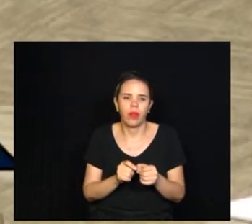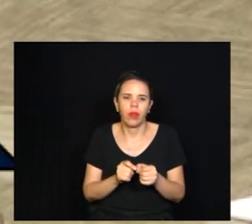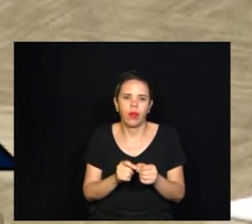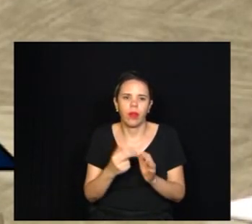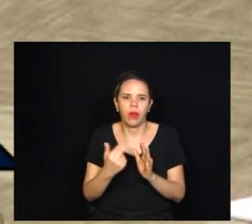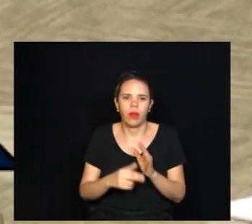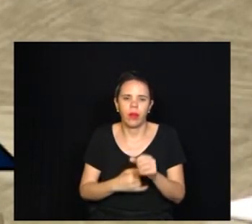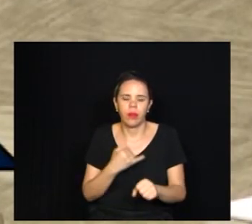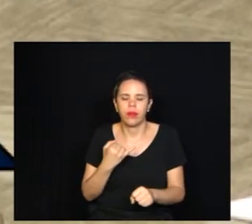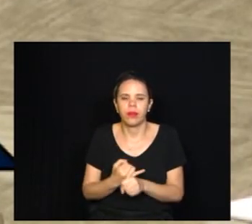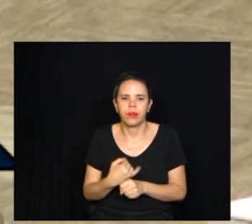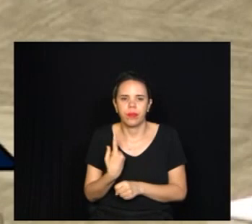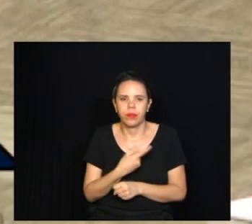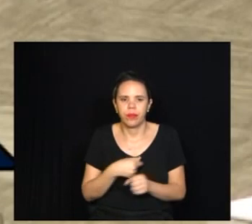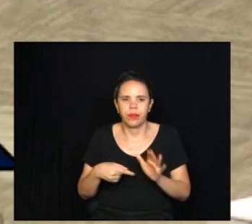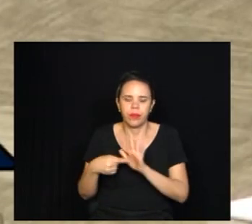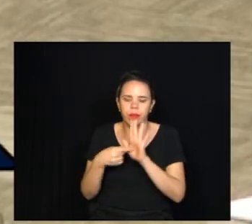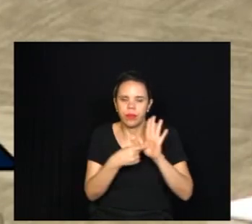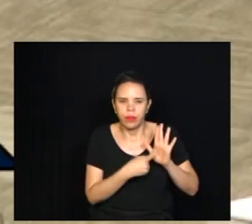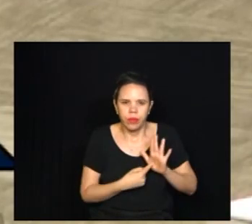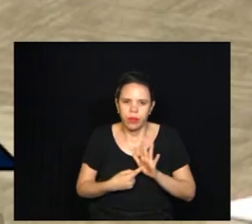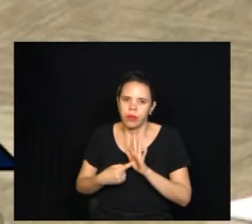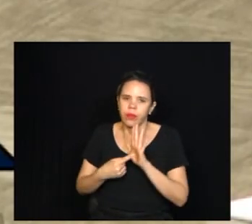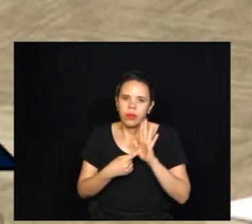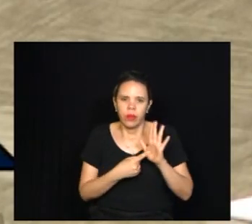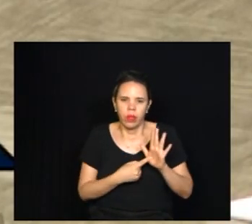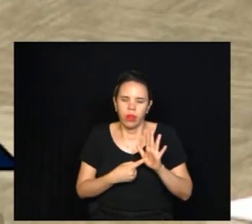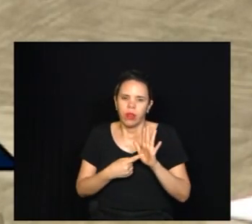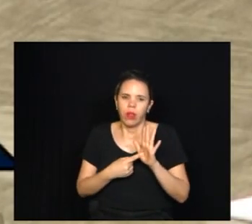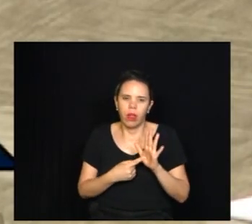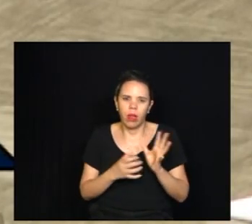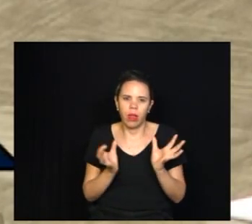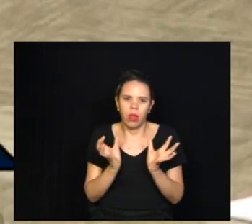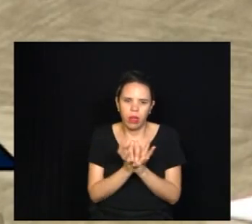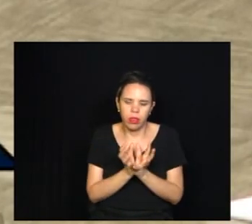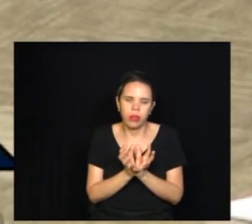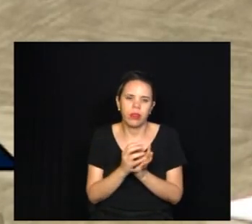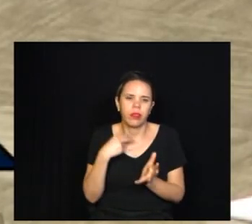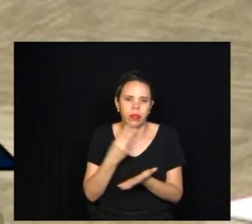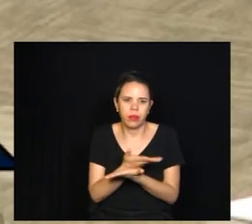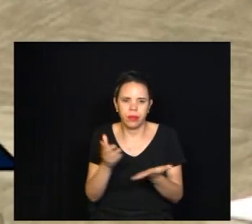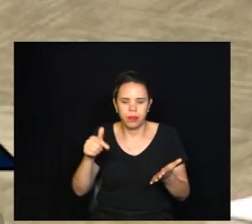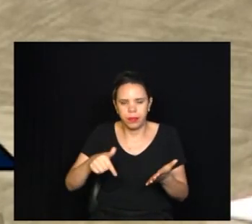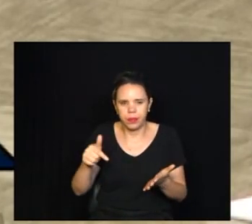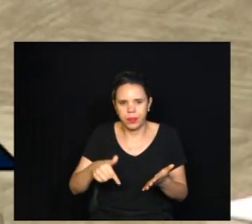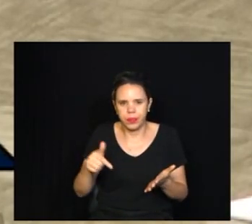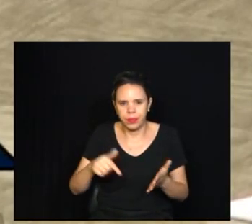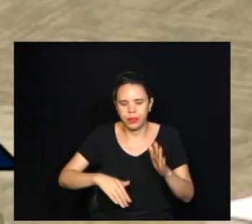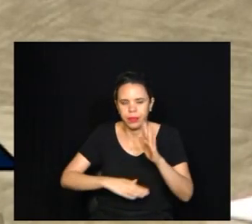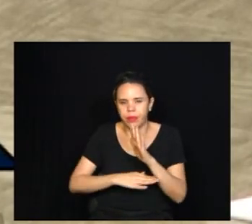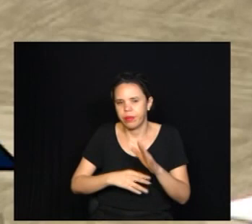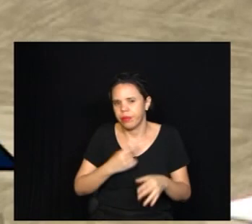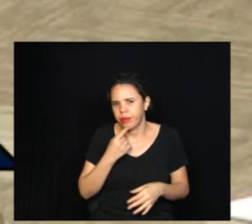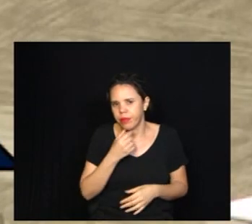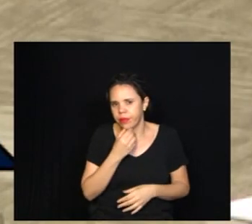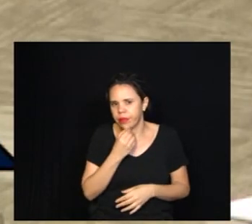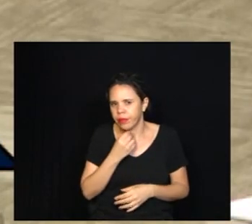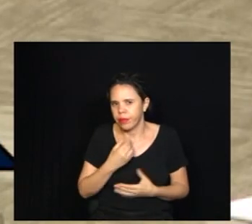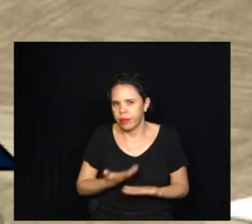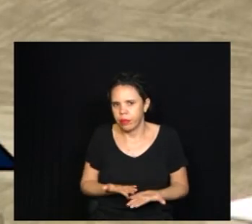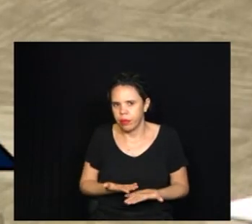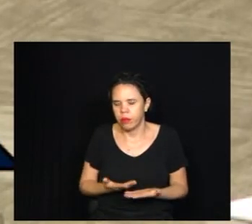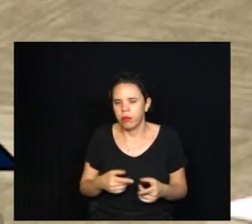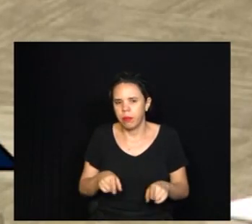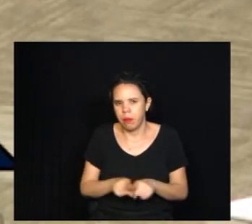Abaixo-Assinado Online, a gente vai apresentar através da frente parlamentar aqui na Câmara Municipal. E,